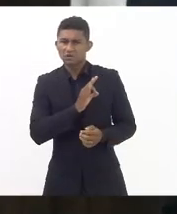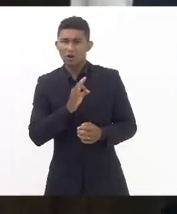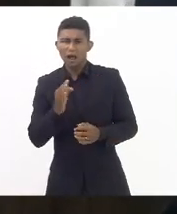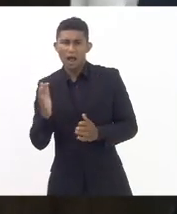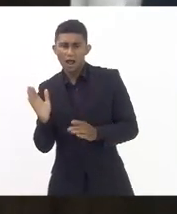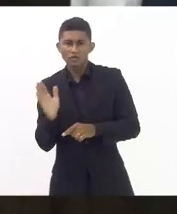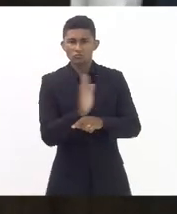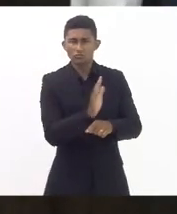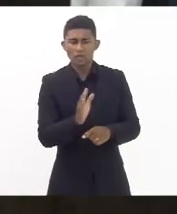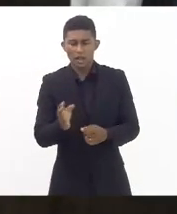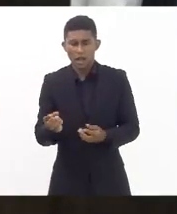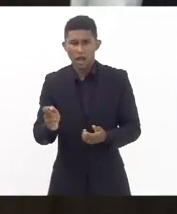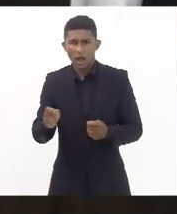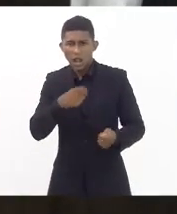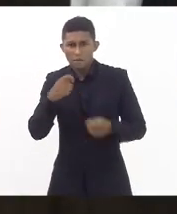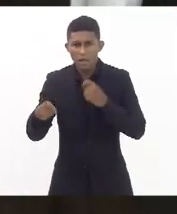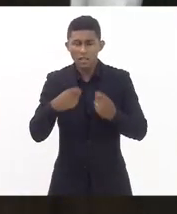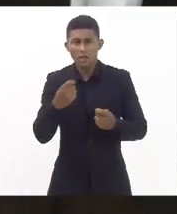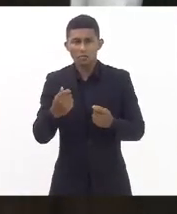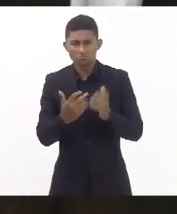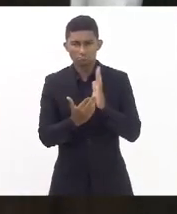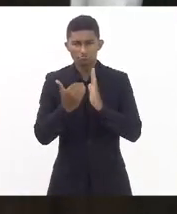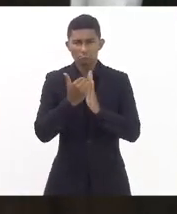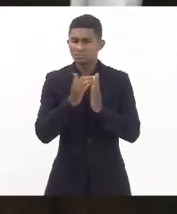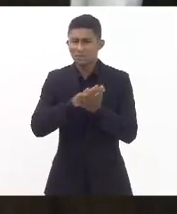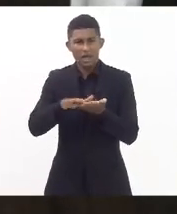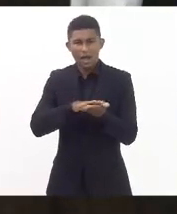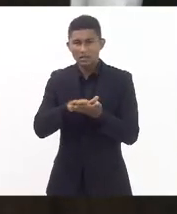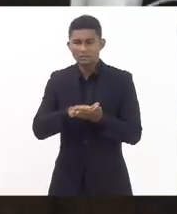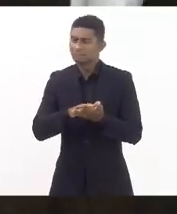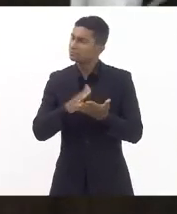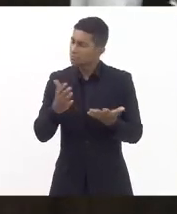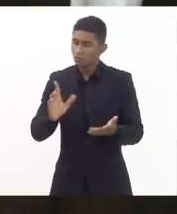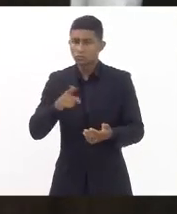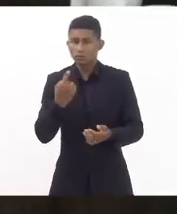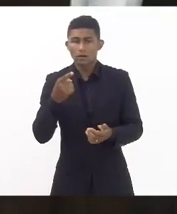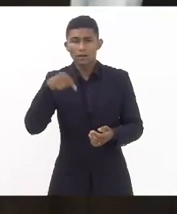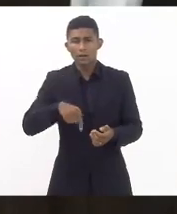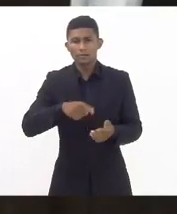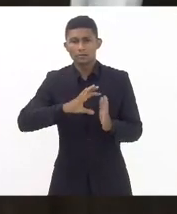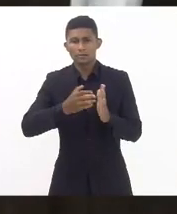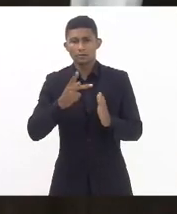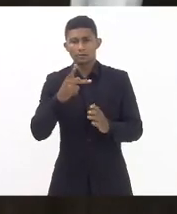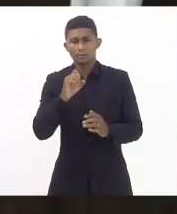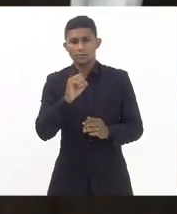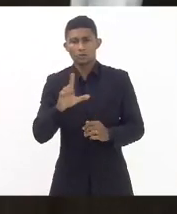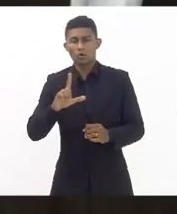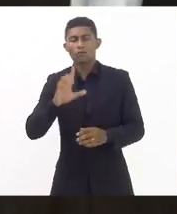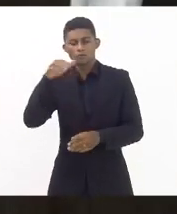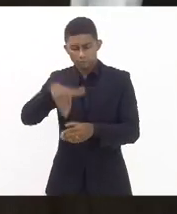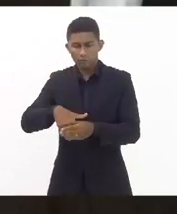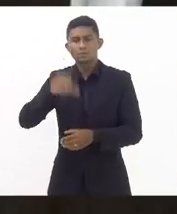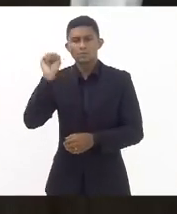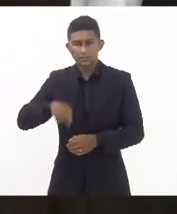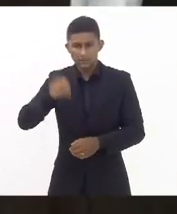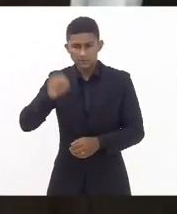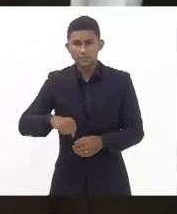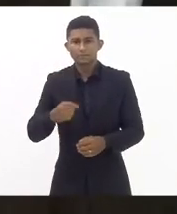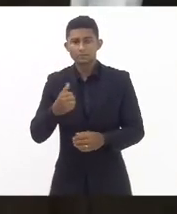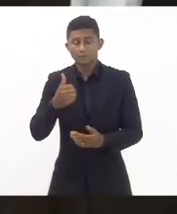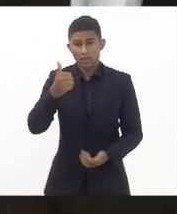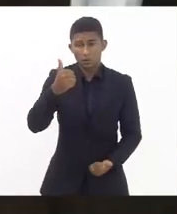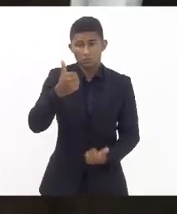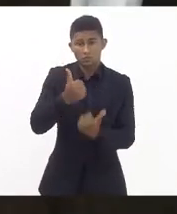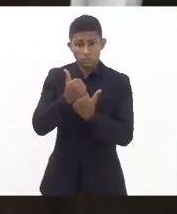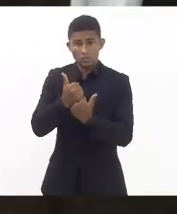presidente. Então, encaminho pela bancada do PSOL o voto sim ao auxílio, alimentação e transporte dos